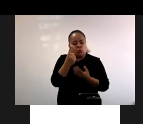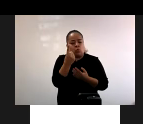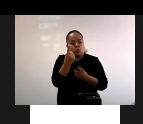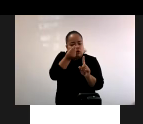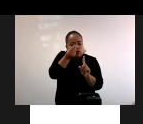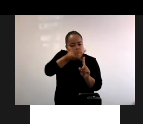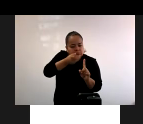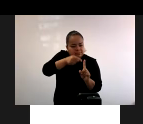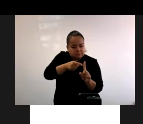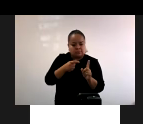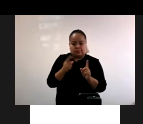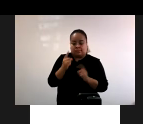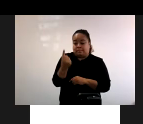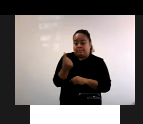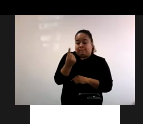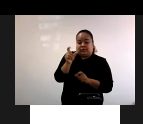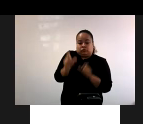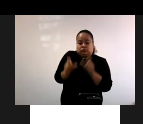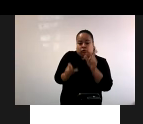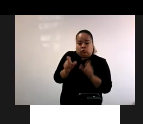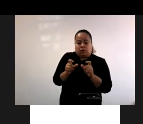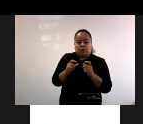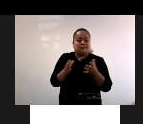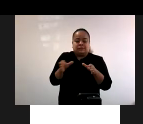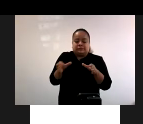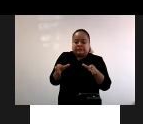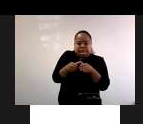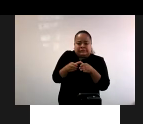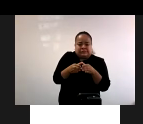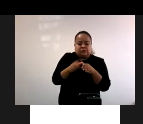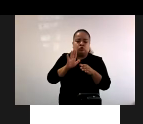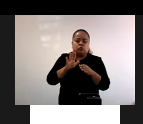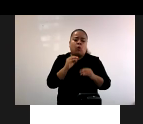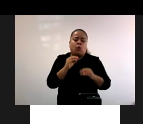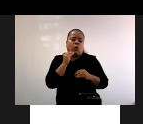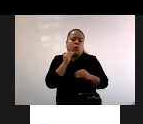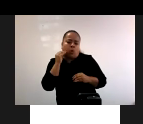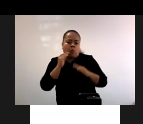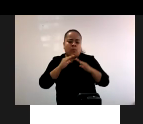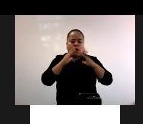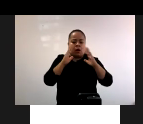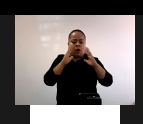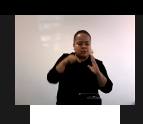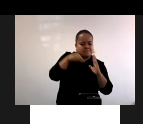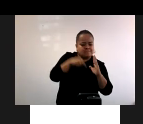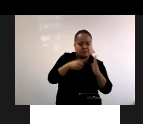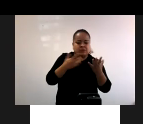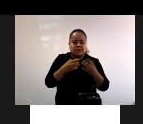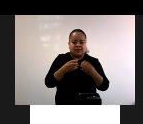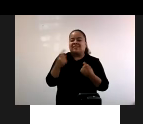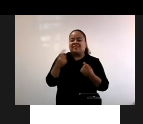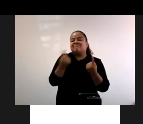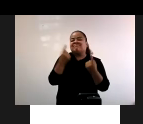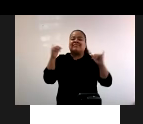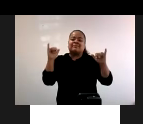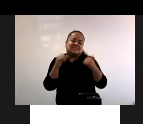para as pessoas que organizam reuniões pequenas nas suas casas, em festas privadas, assim como pessoas que